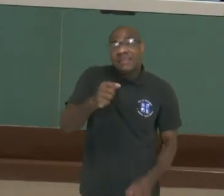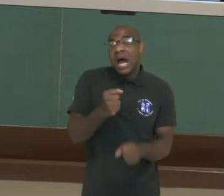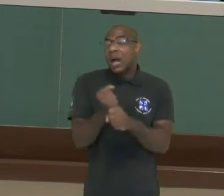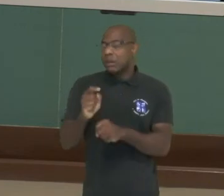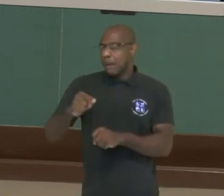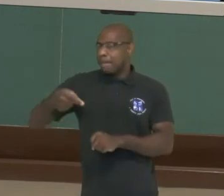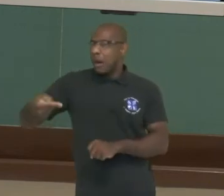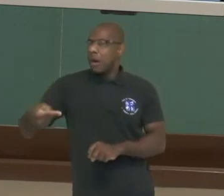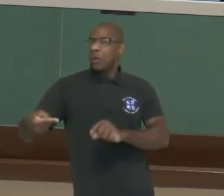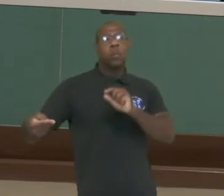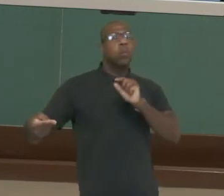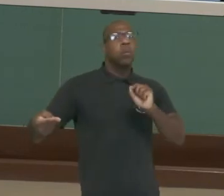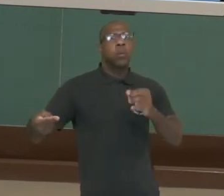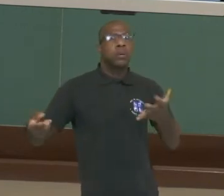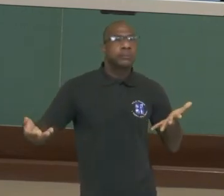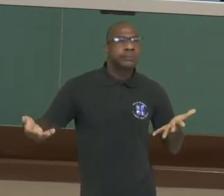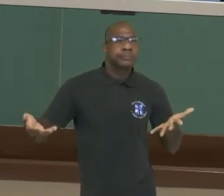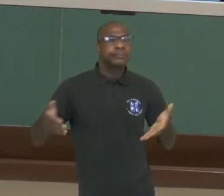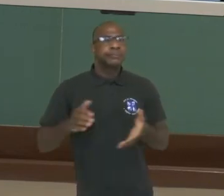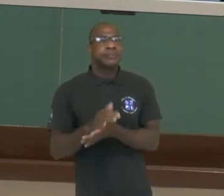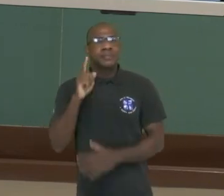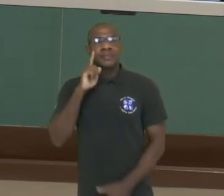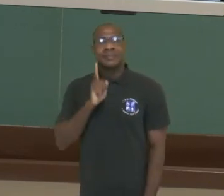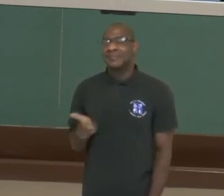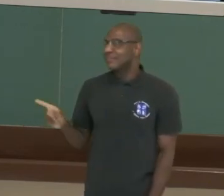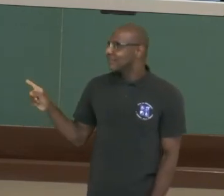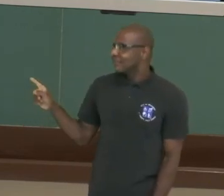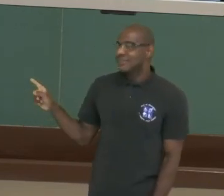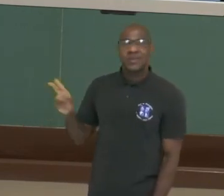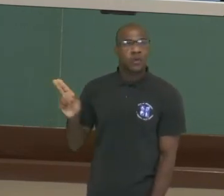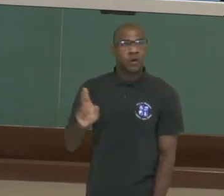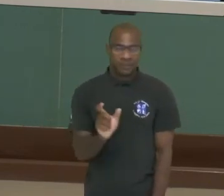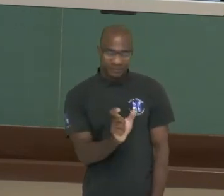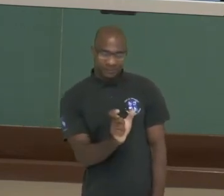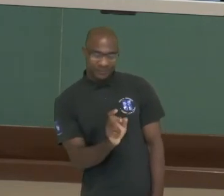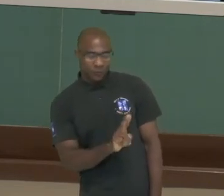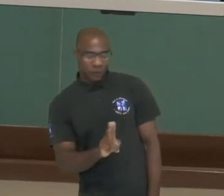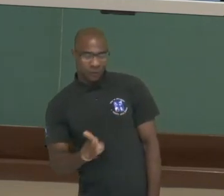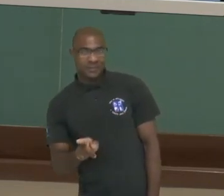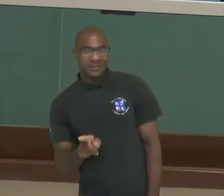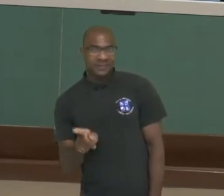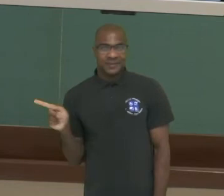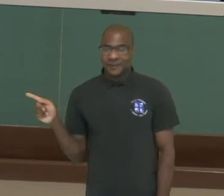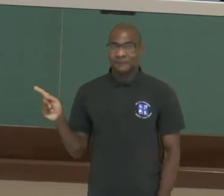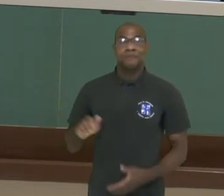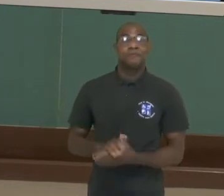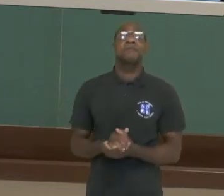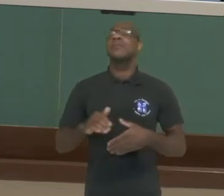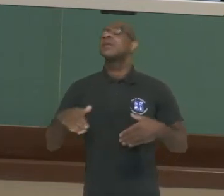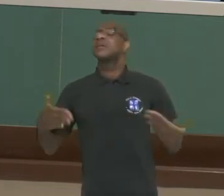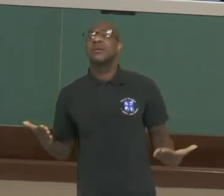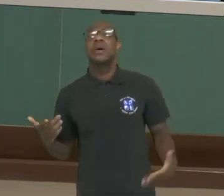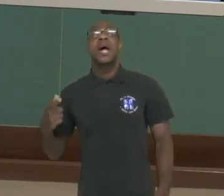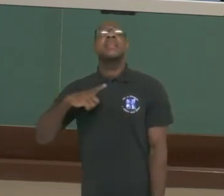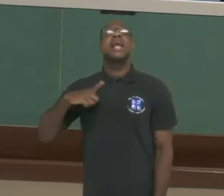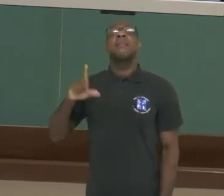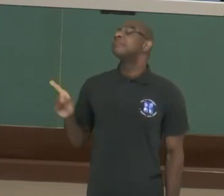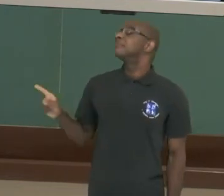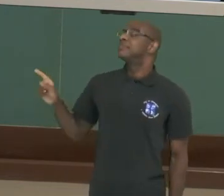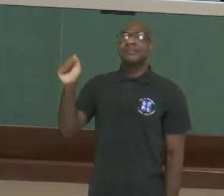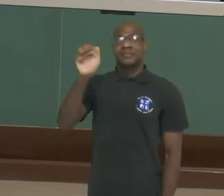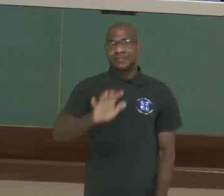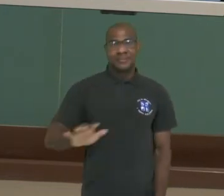depois por Jacobs e Strong, 17 anos depois. Então, aqui nós temos